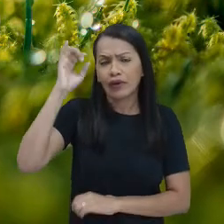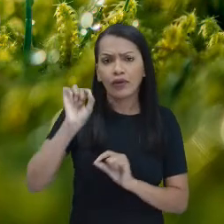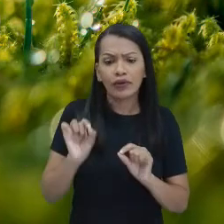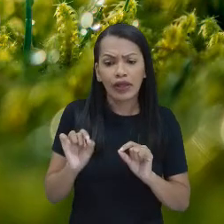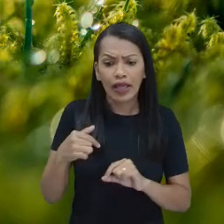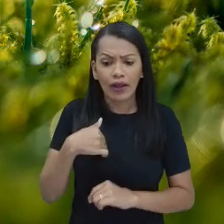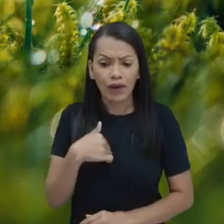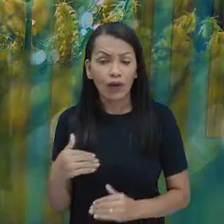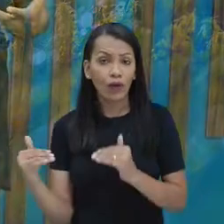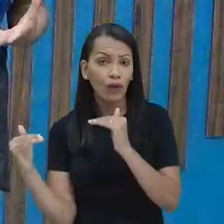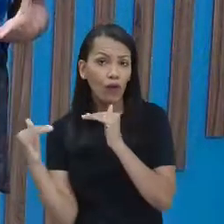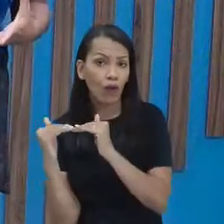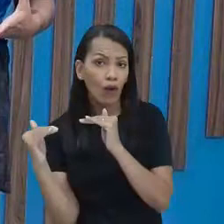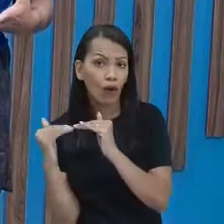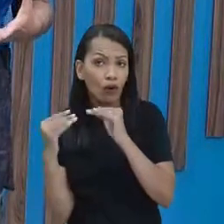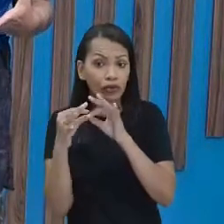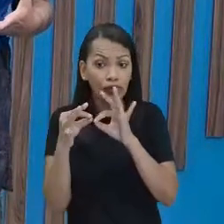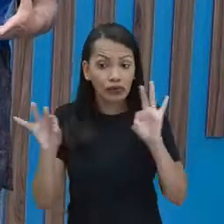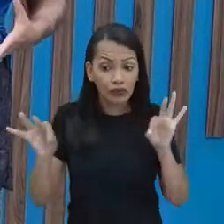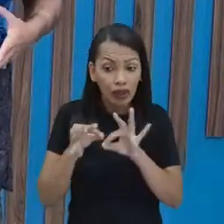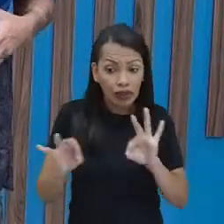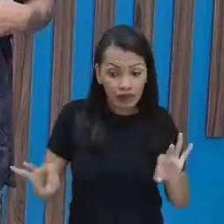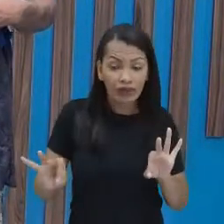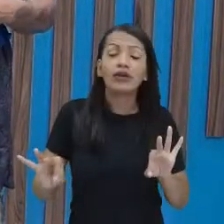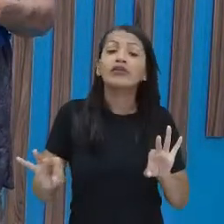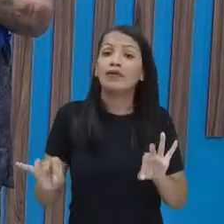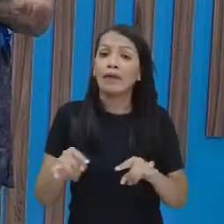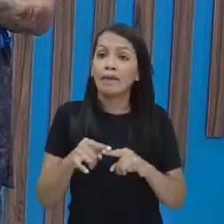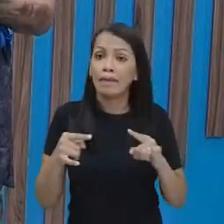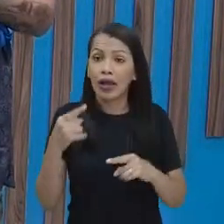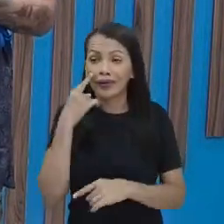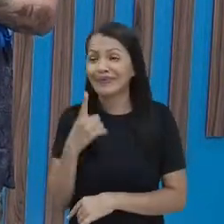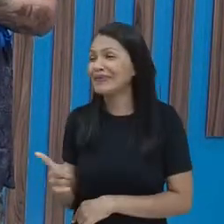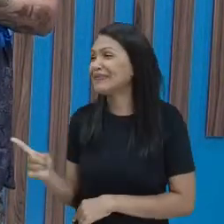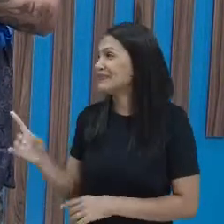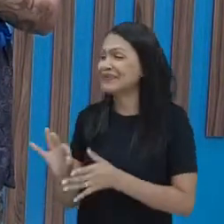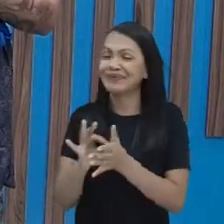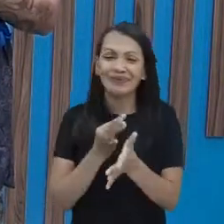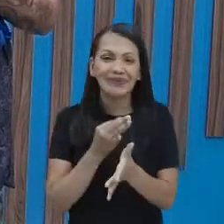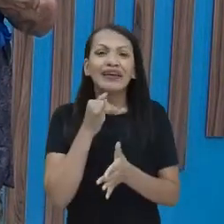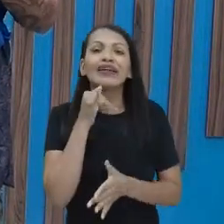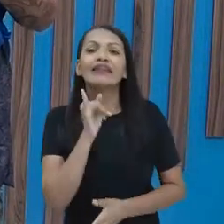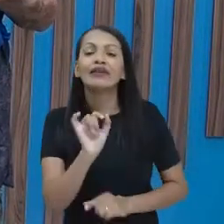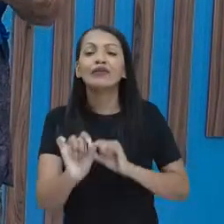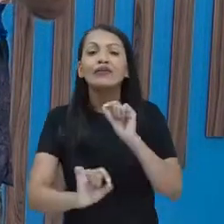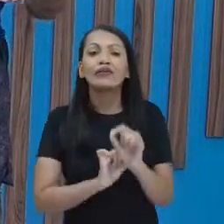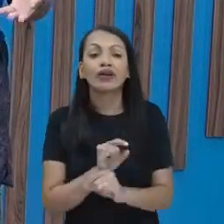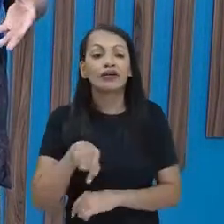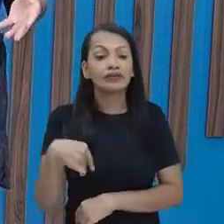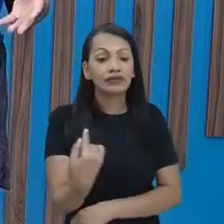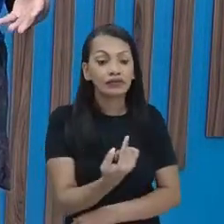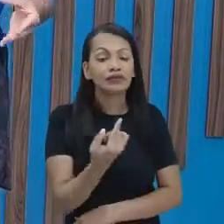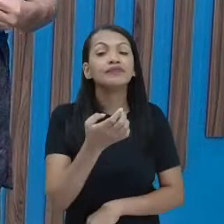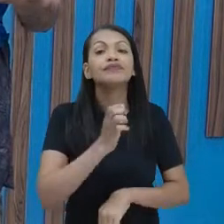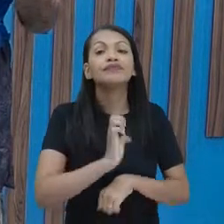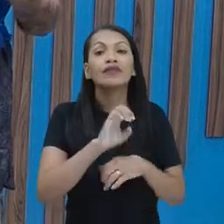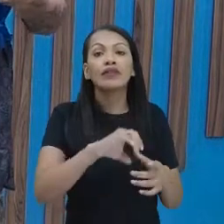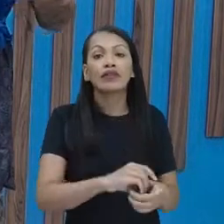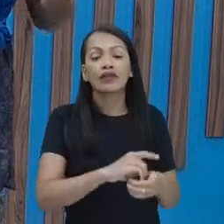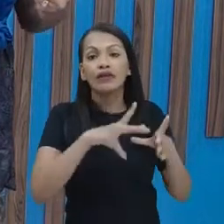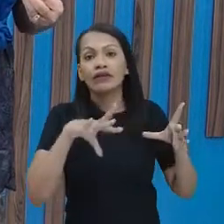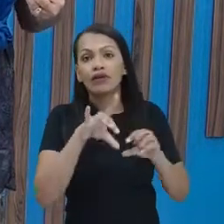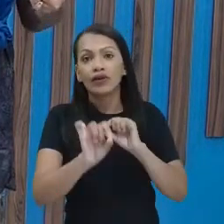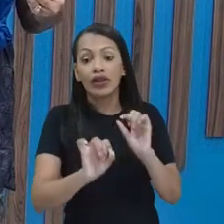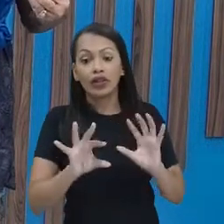dizer que eu concorde totalmente com essa frase, tá, gente? Mas o Fernando Sabino ele diz isso, que ter um Estado democrático é que